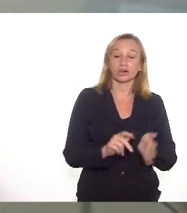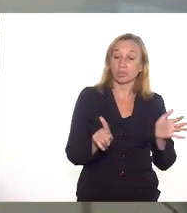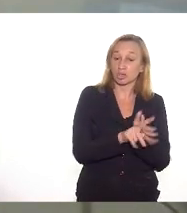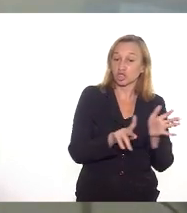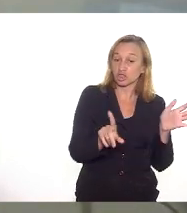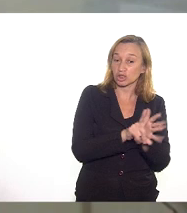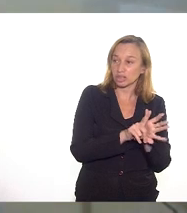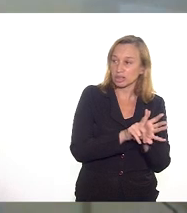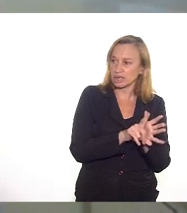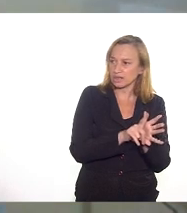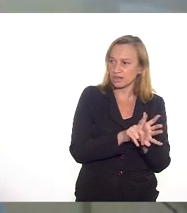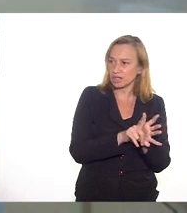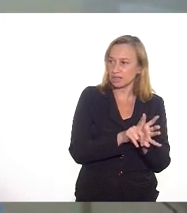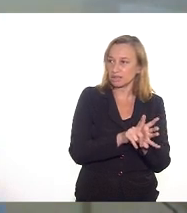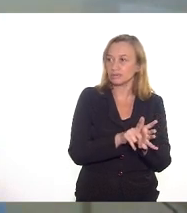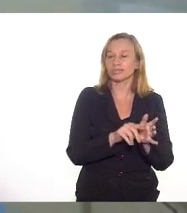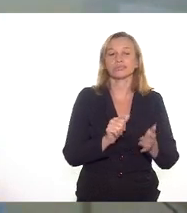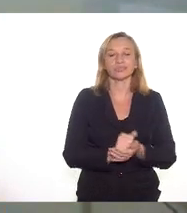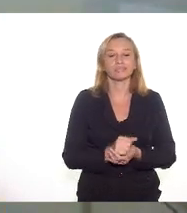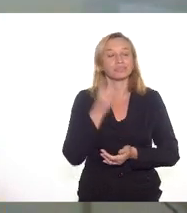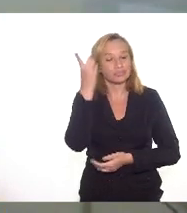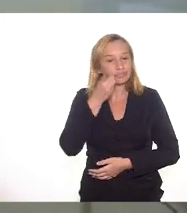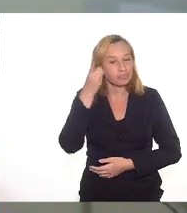do deputado Carlos Mink,